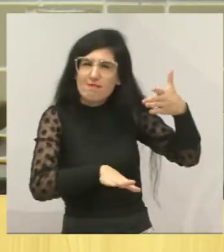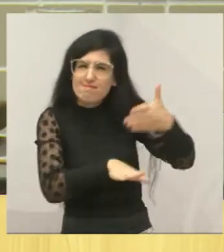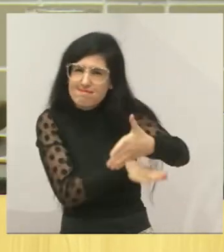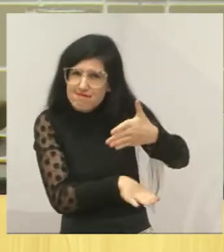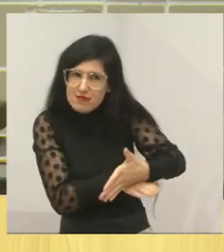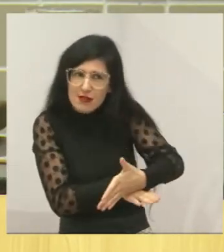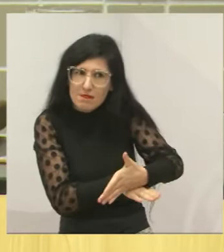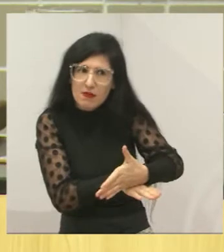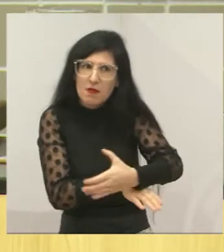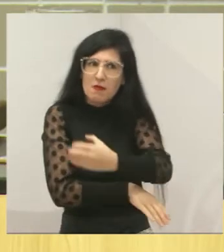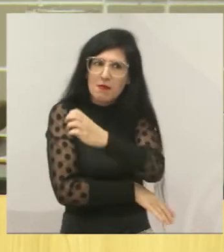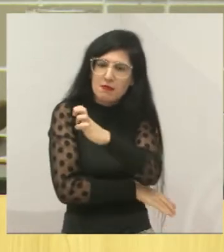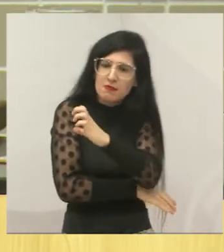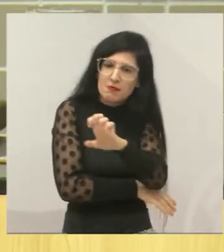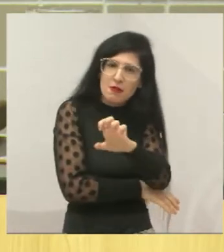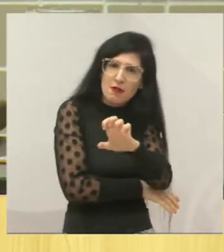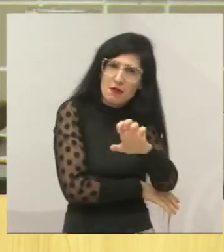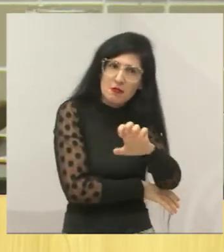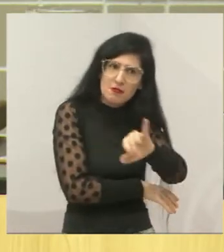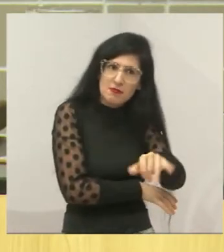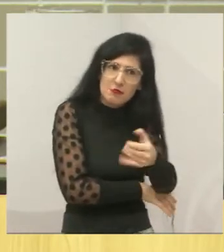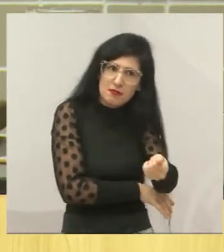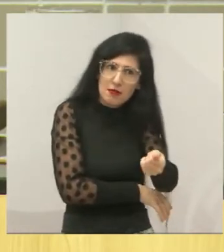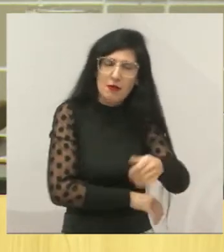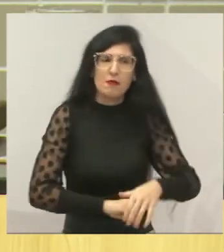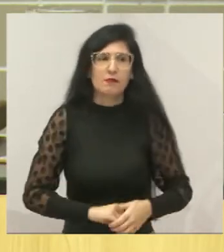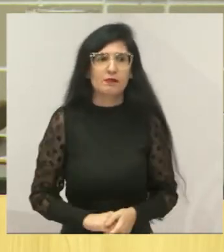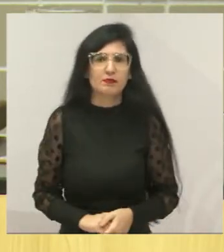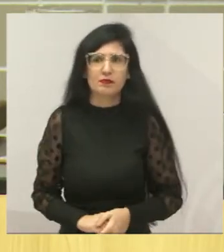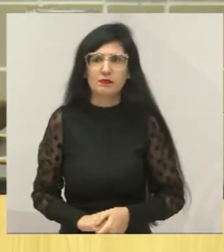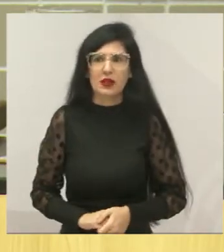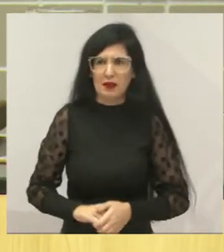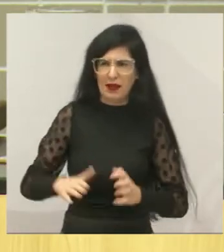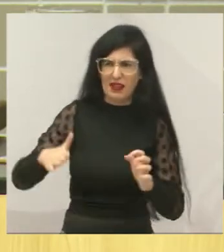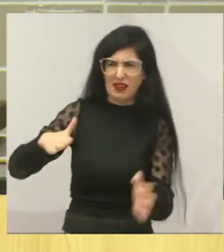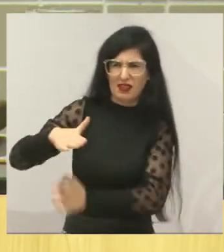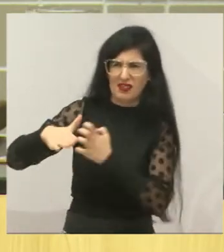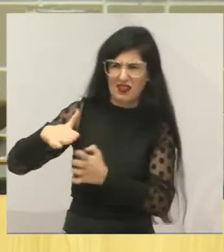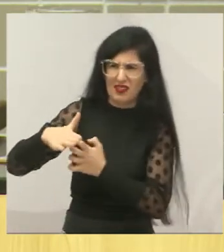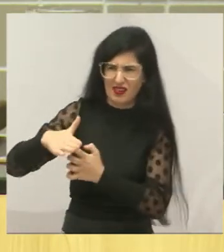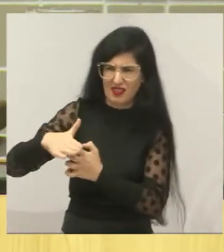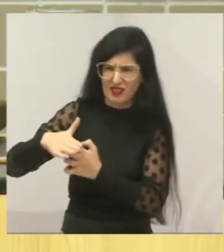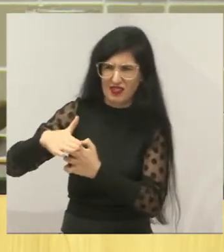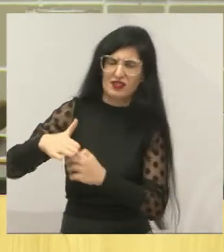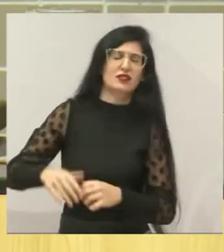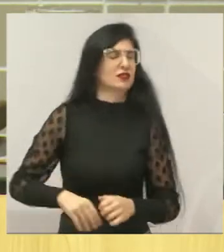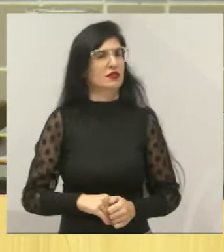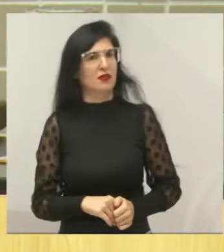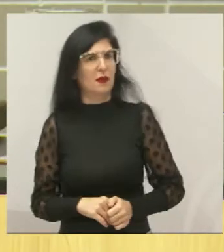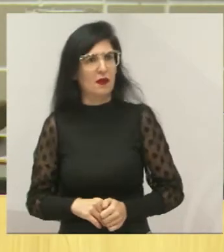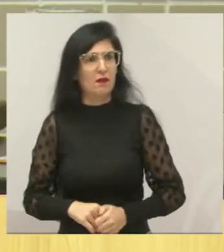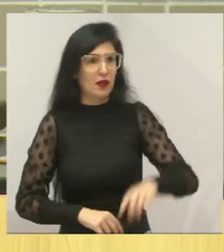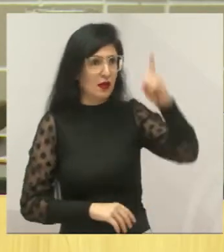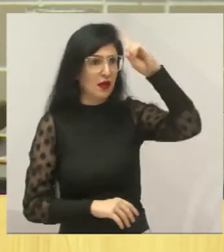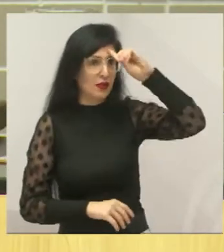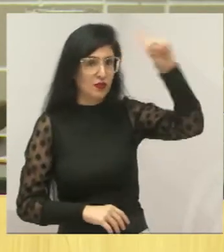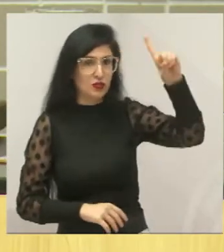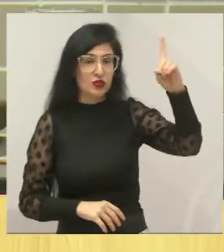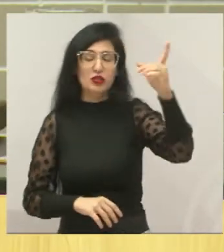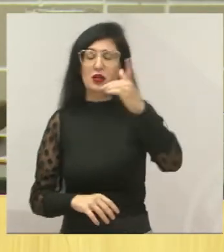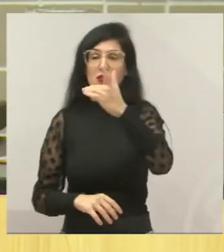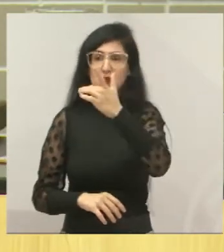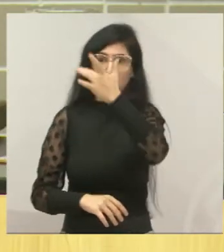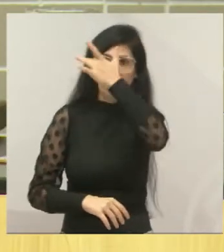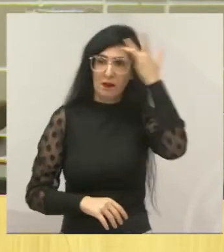comunidade Seja Somos Empreendedores de Jacareí, por oportunidade do transcurso do Dia do